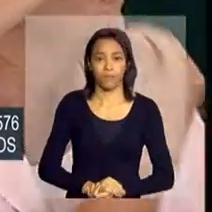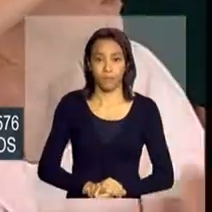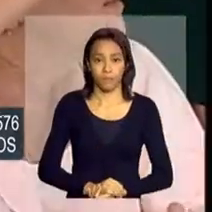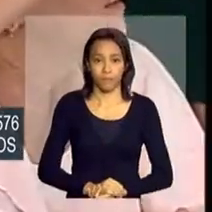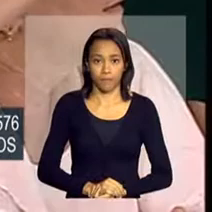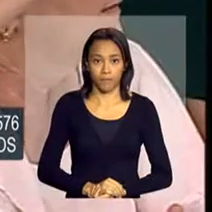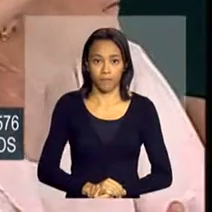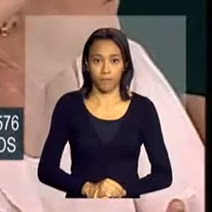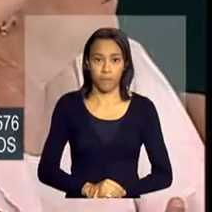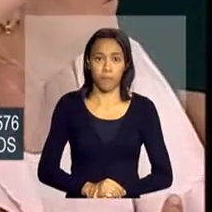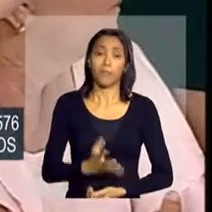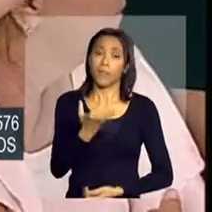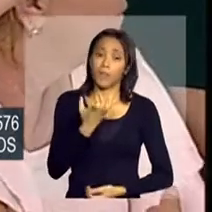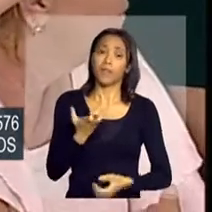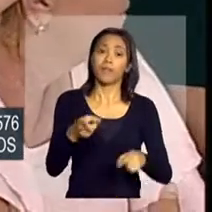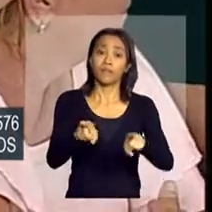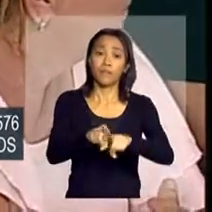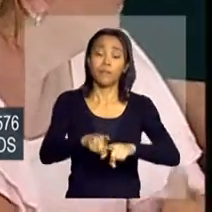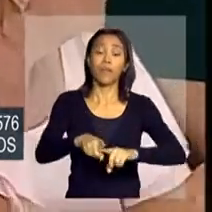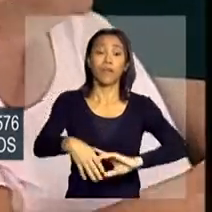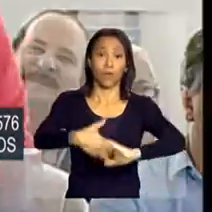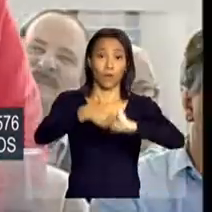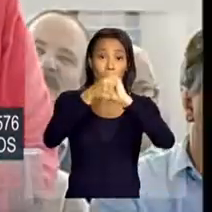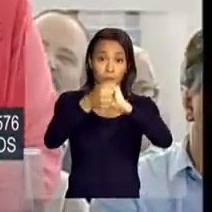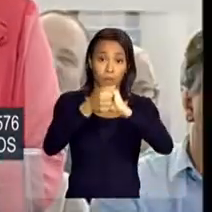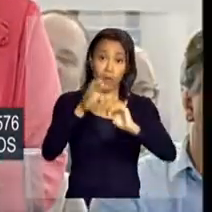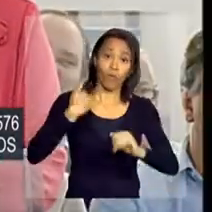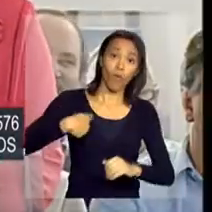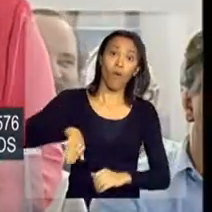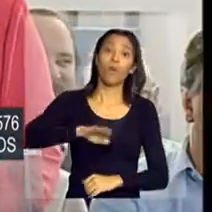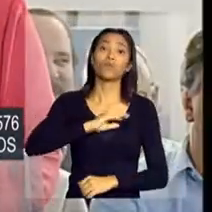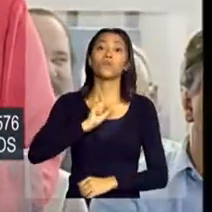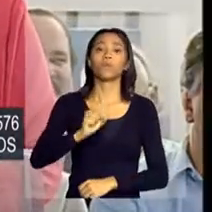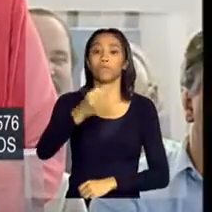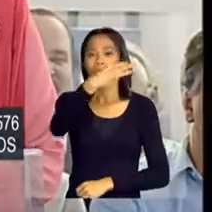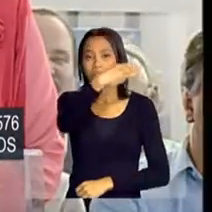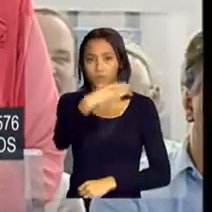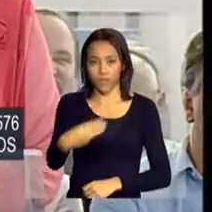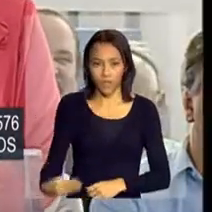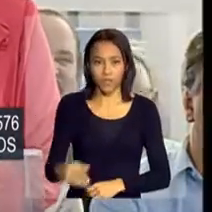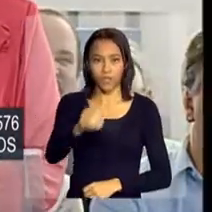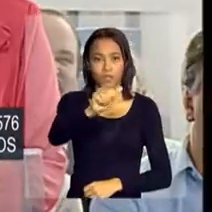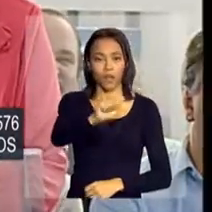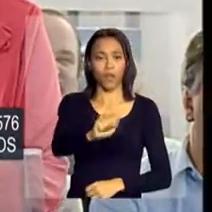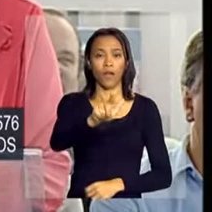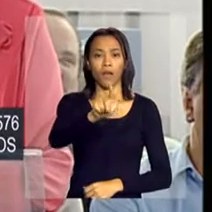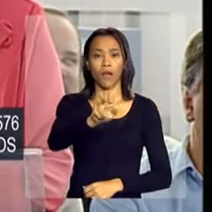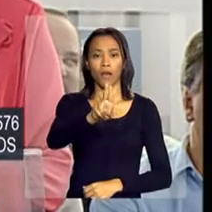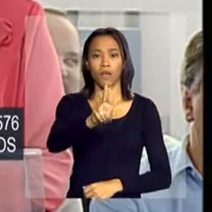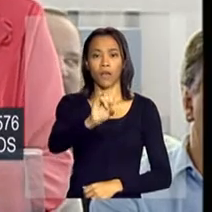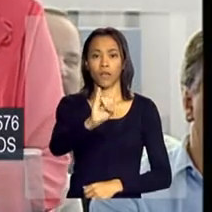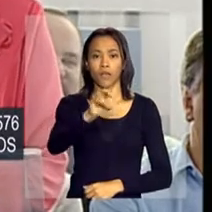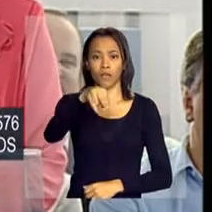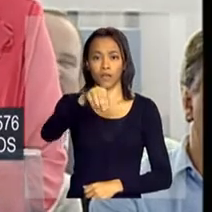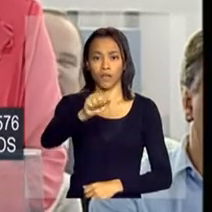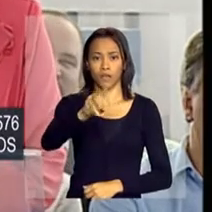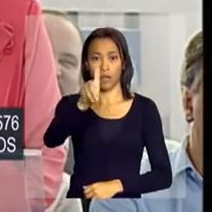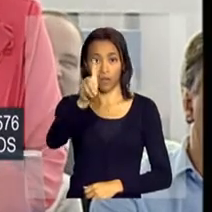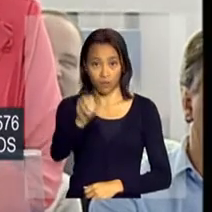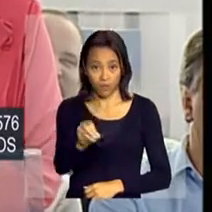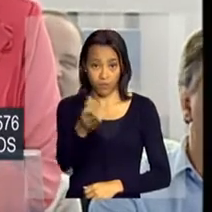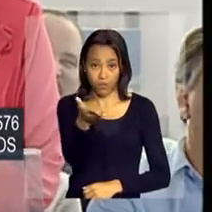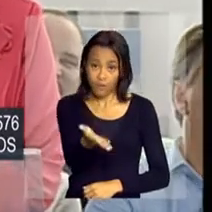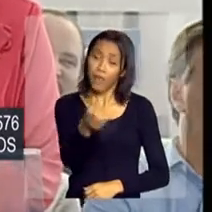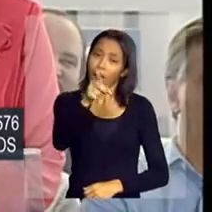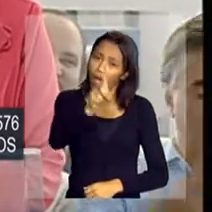Queria cumprimentar o nosso ministro, Aguinaldo Ribeiro, que tem